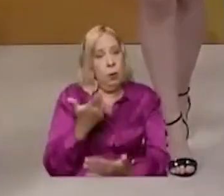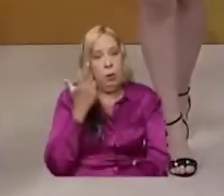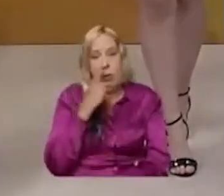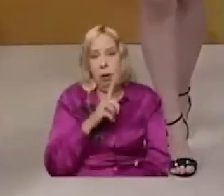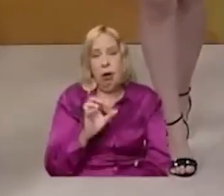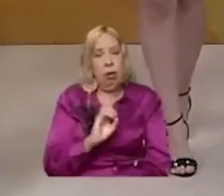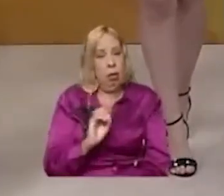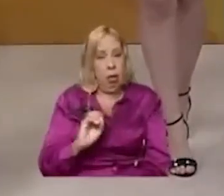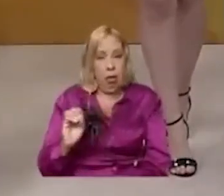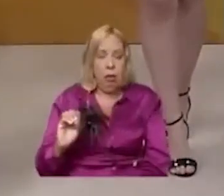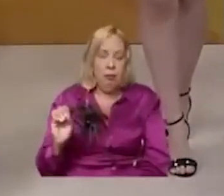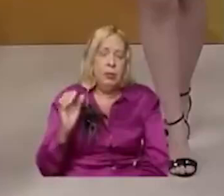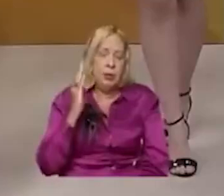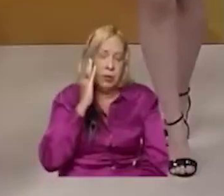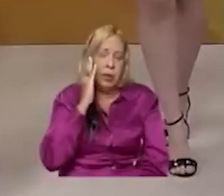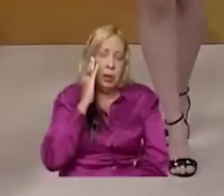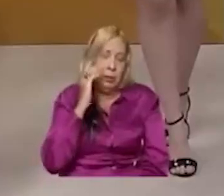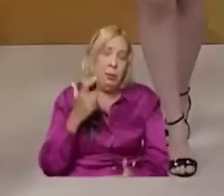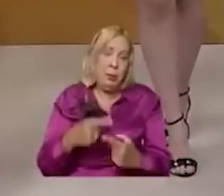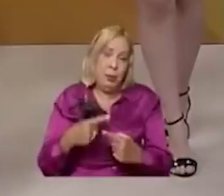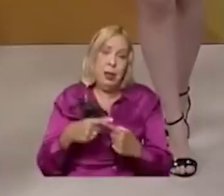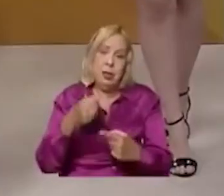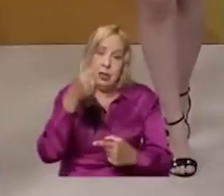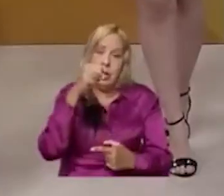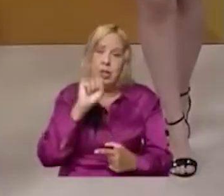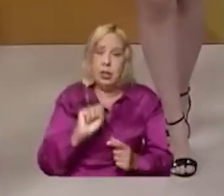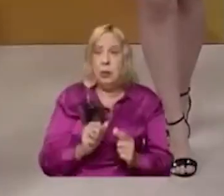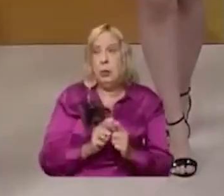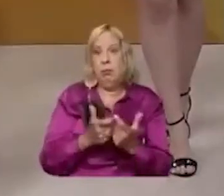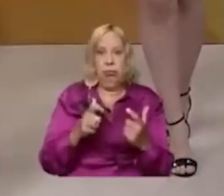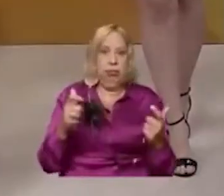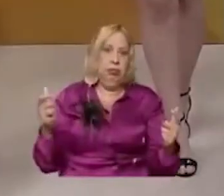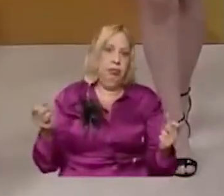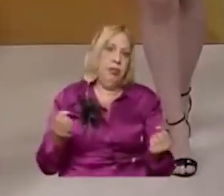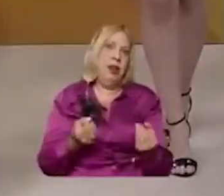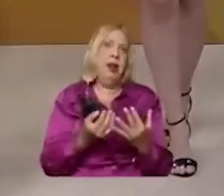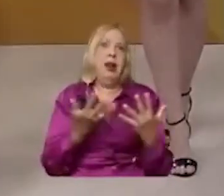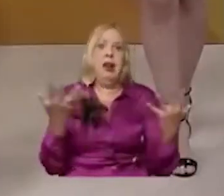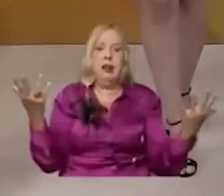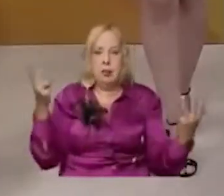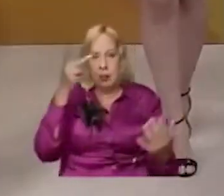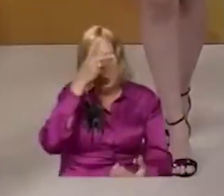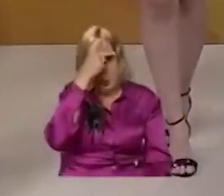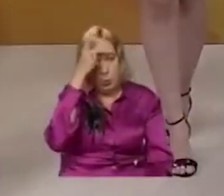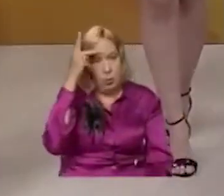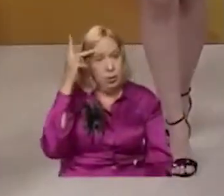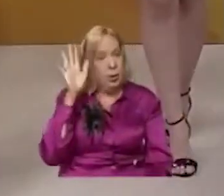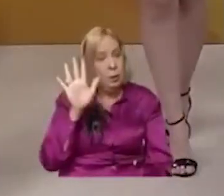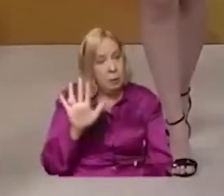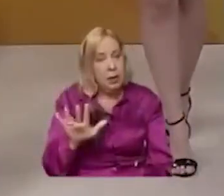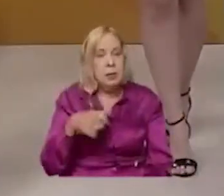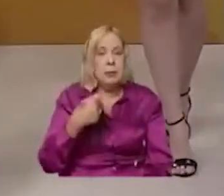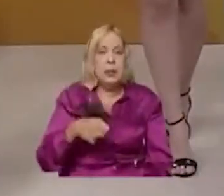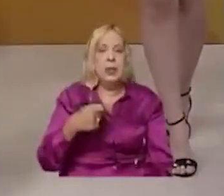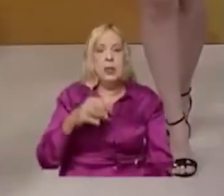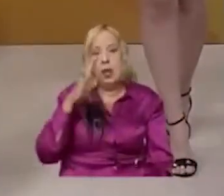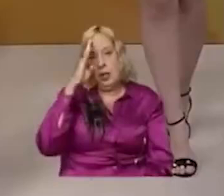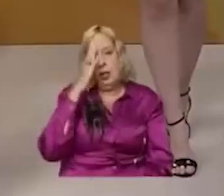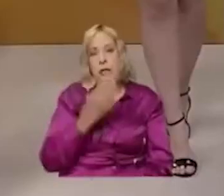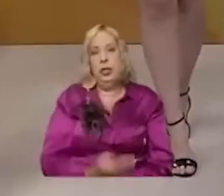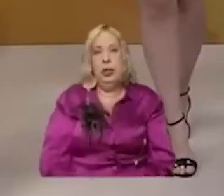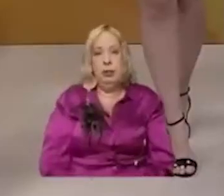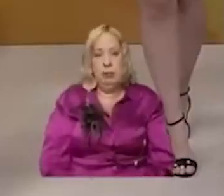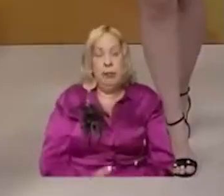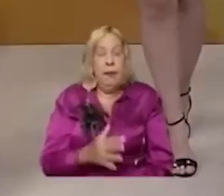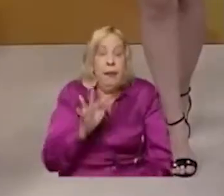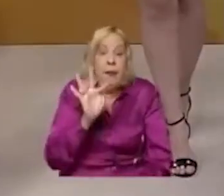bancária com o mês de junho aí, com tanta festa, com tanta coisa, com roupa nova, com aquela comidinha especial, com aquele